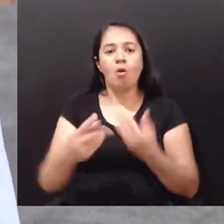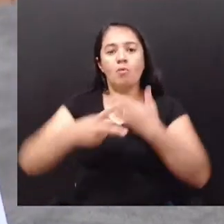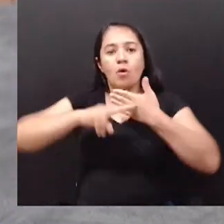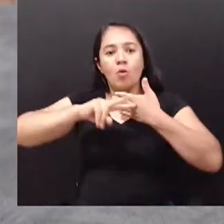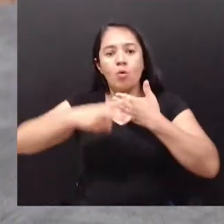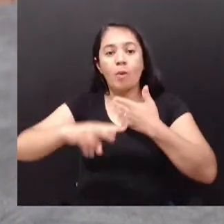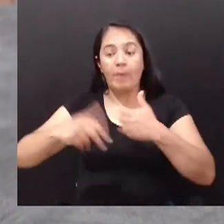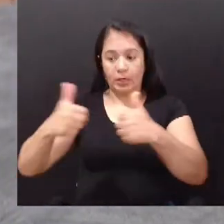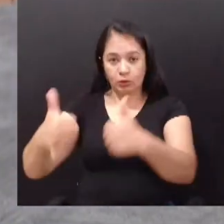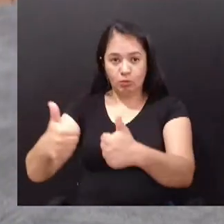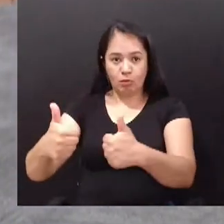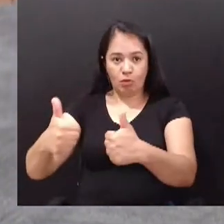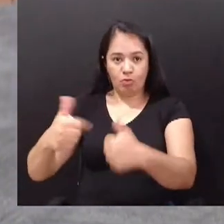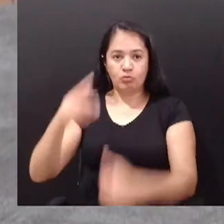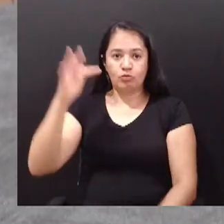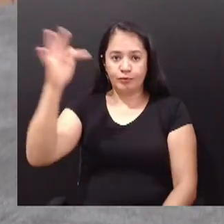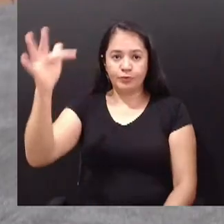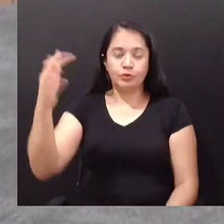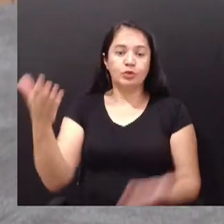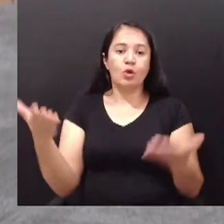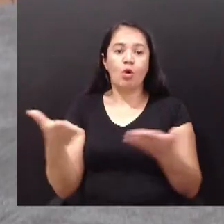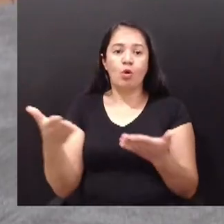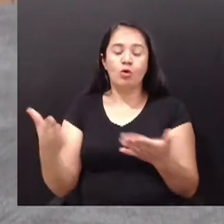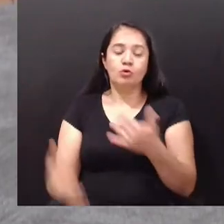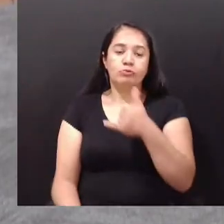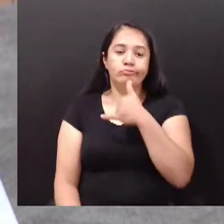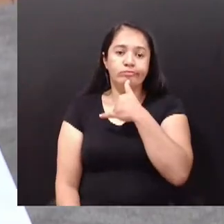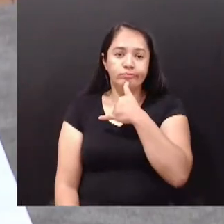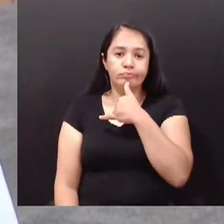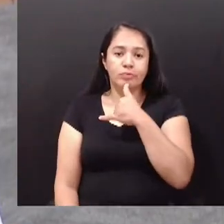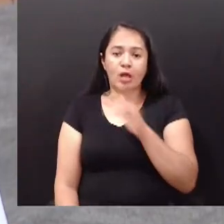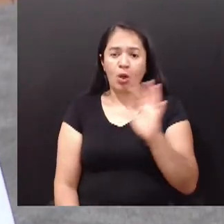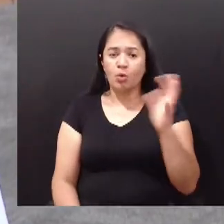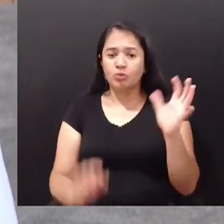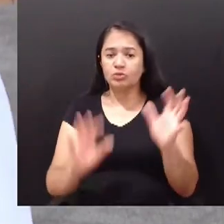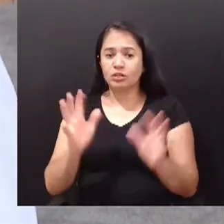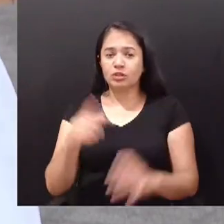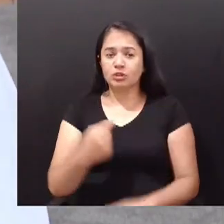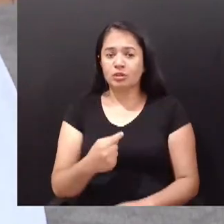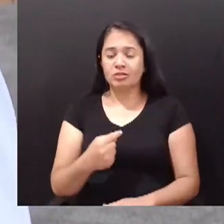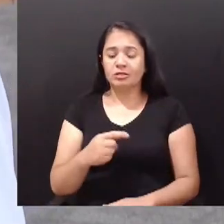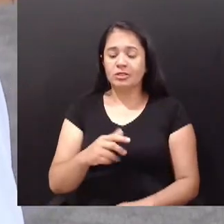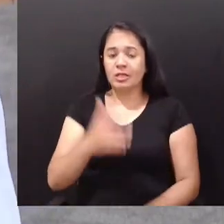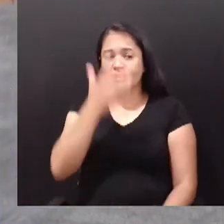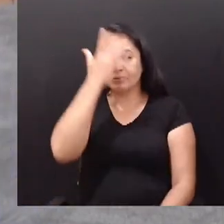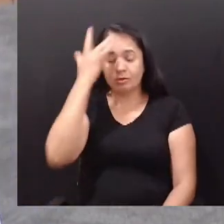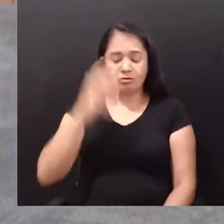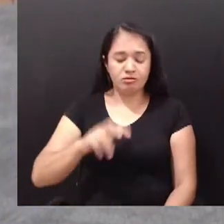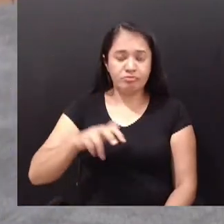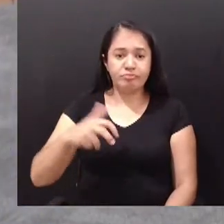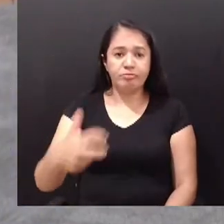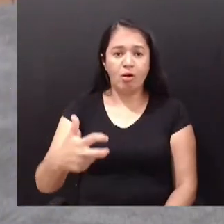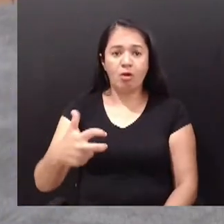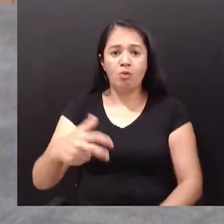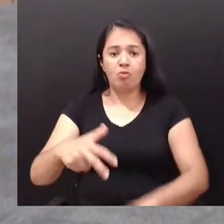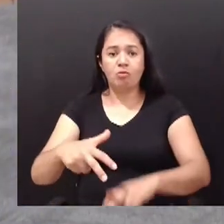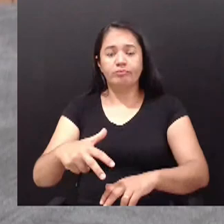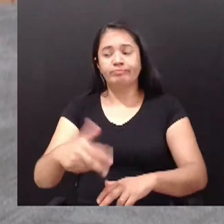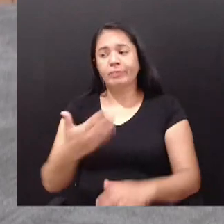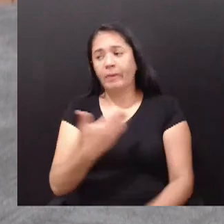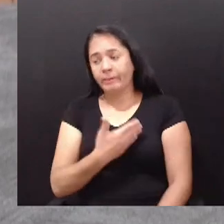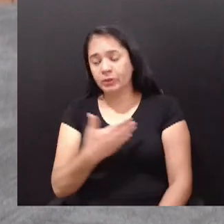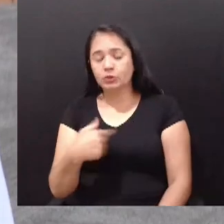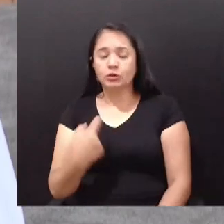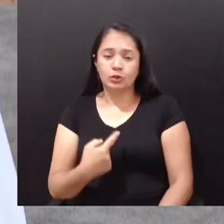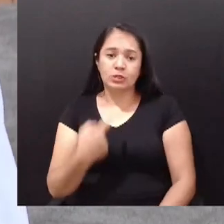aí, que hoje, infelizmente, tem casos que a gente chega a perder vidas, né, de amigos, amigas da nossa cidade pelo